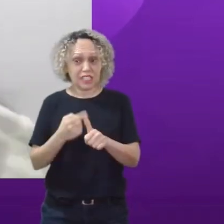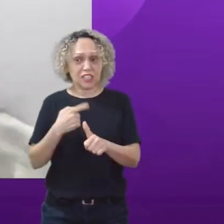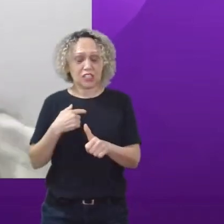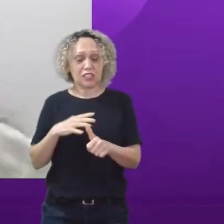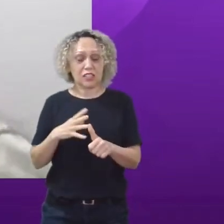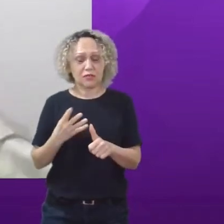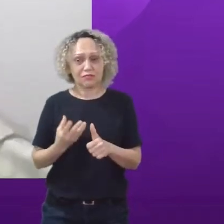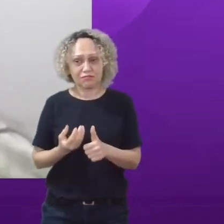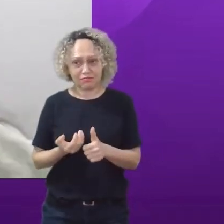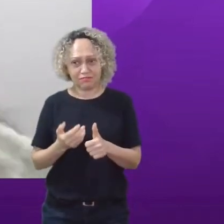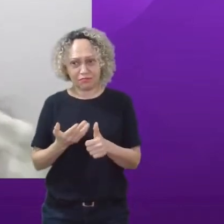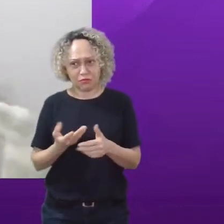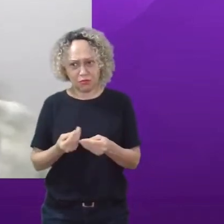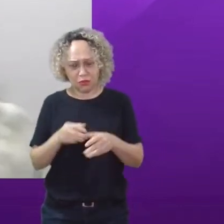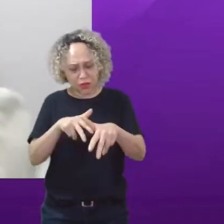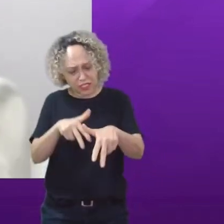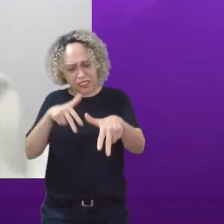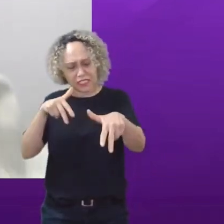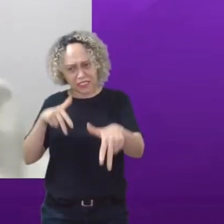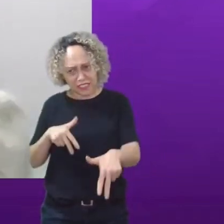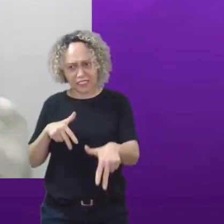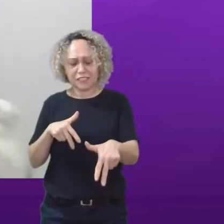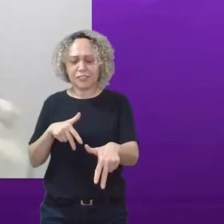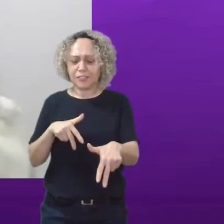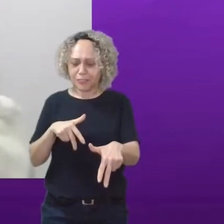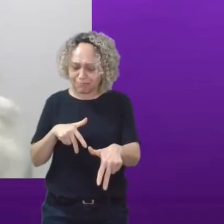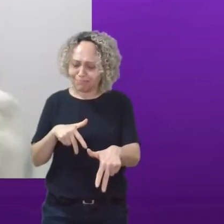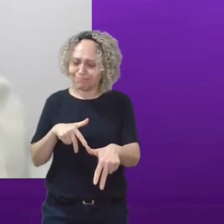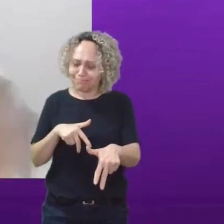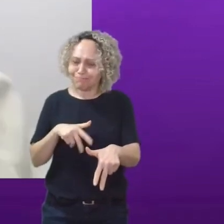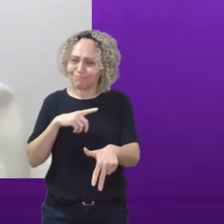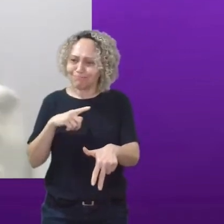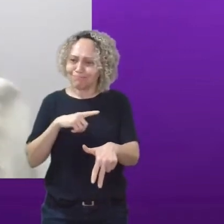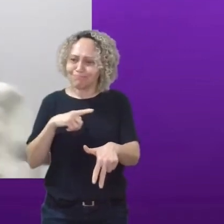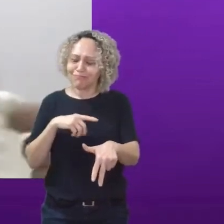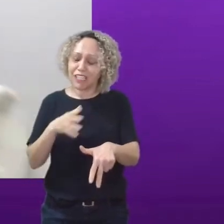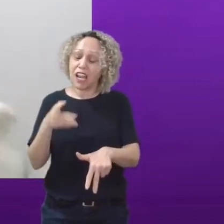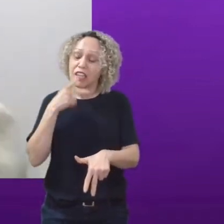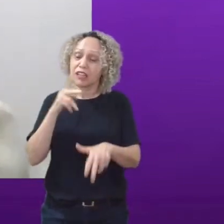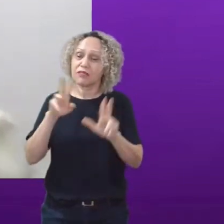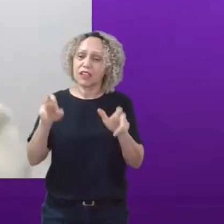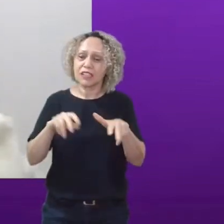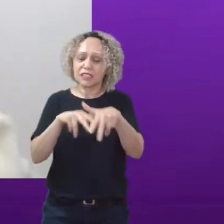como toda a literatura dela, né? Então ela está falando, né, da ancestralidade que vai desde a